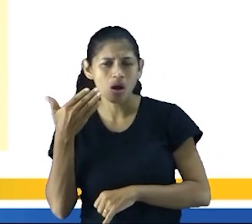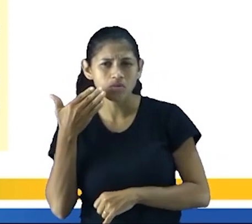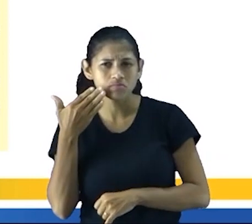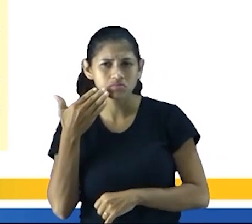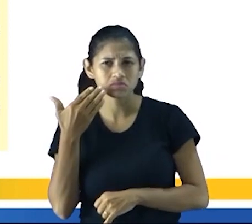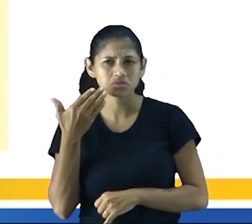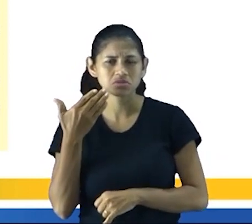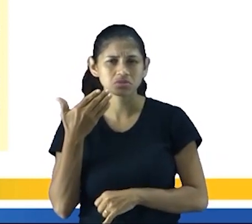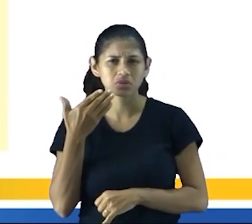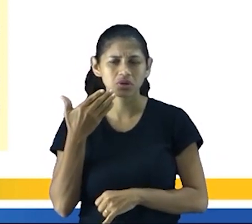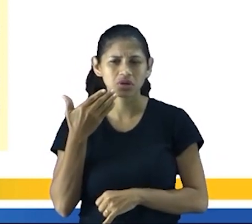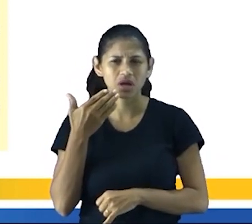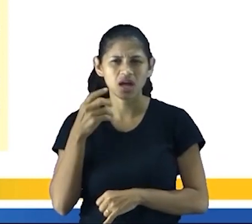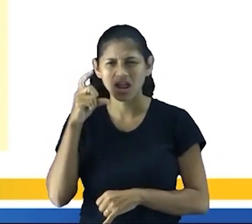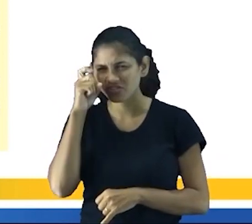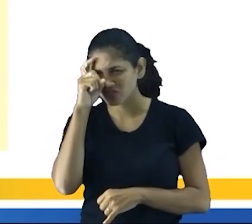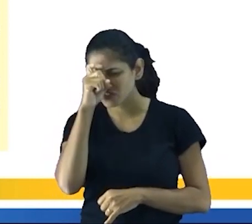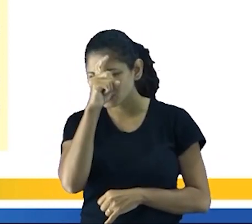dos beiços